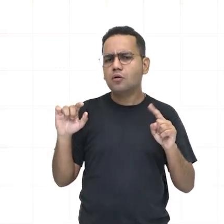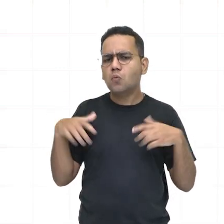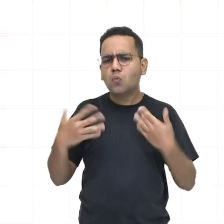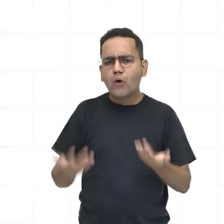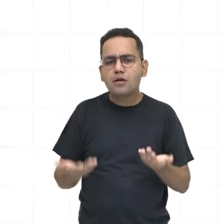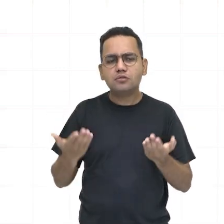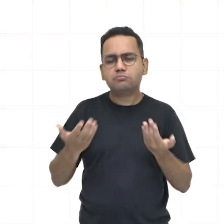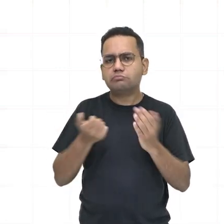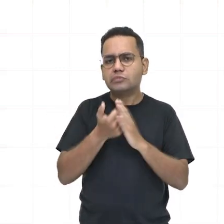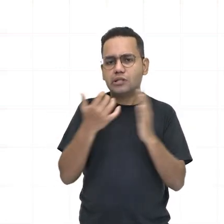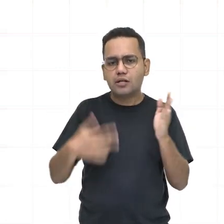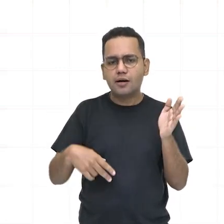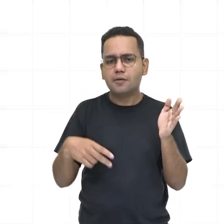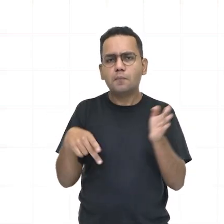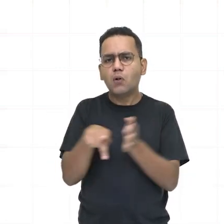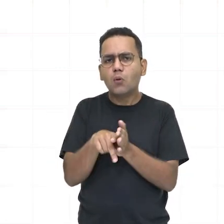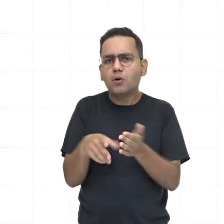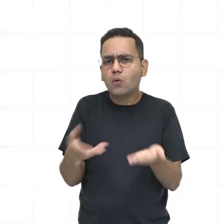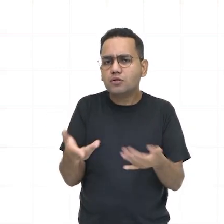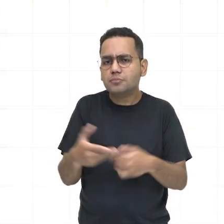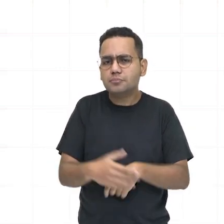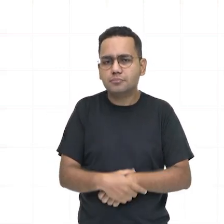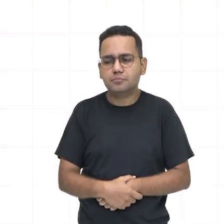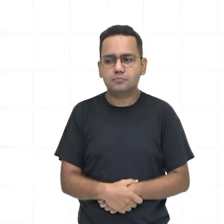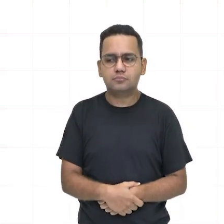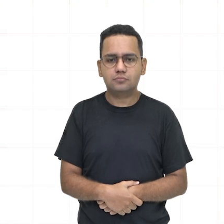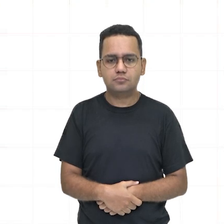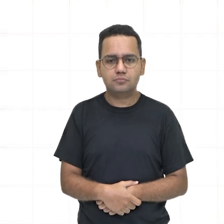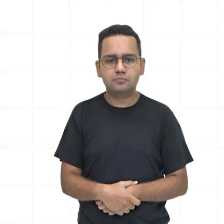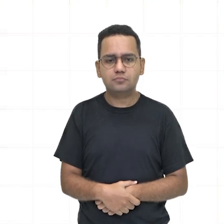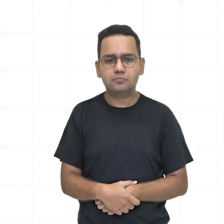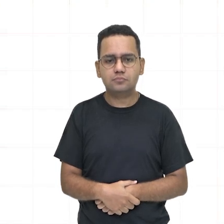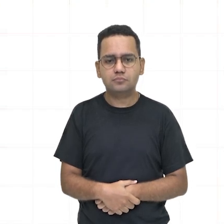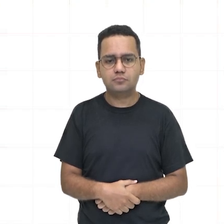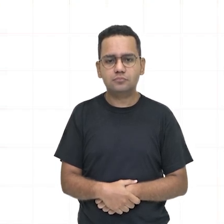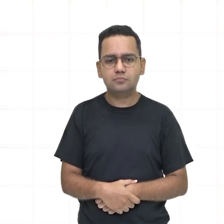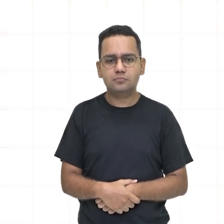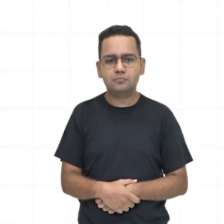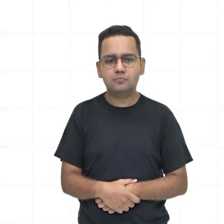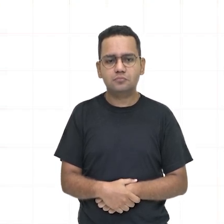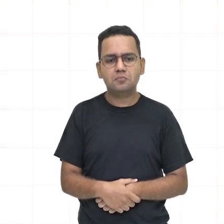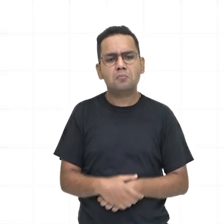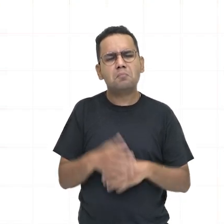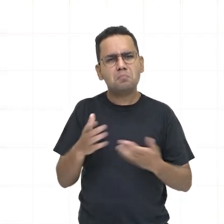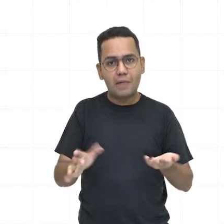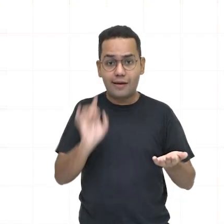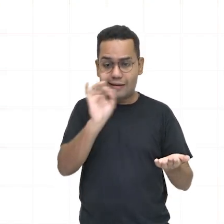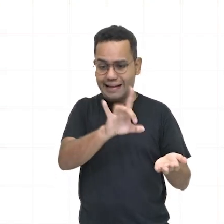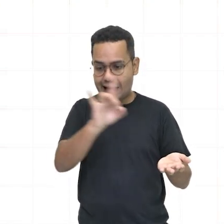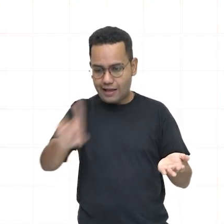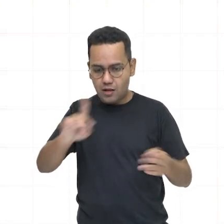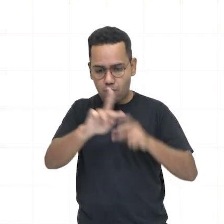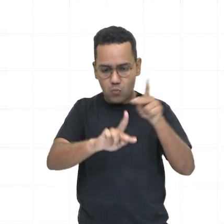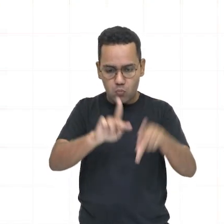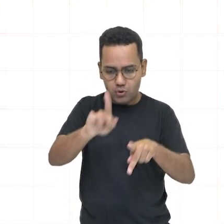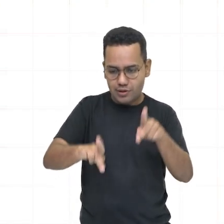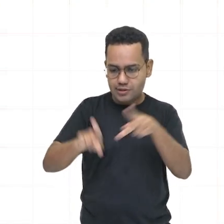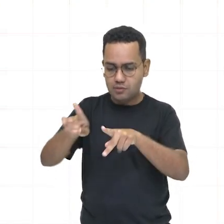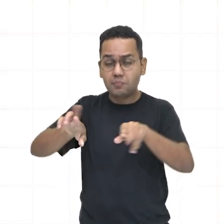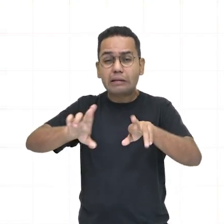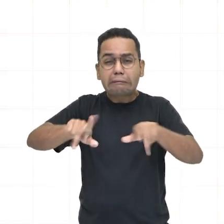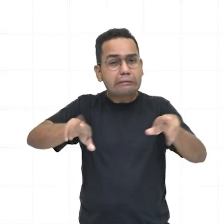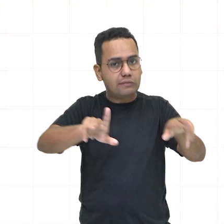orientais? Cada uma delas possui suas próprias características que são diferentes de outras,